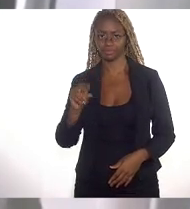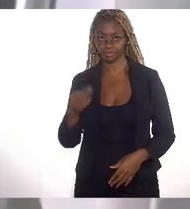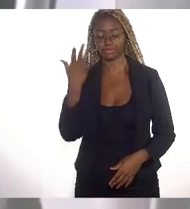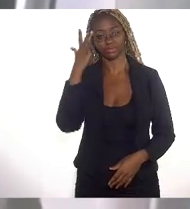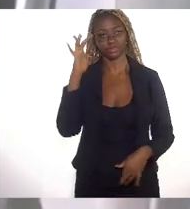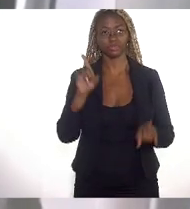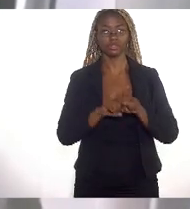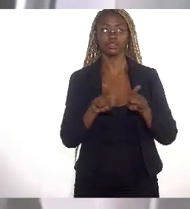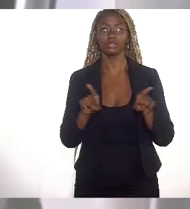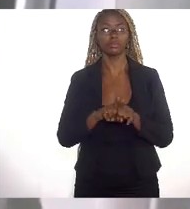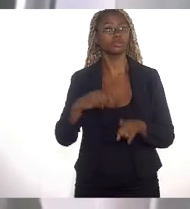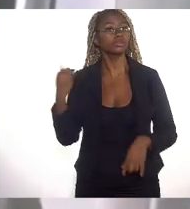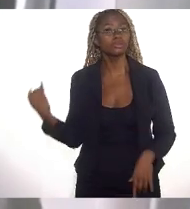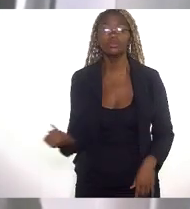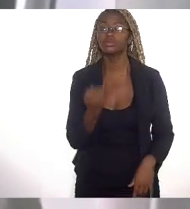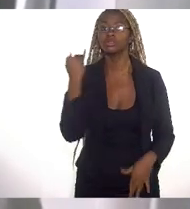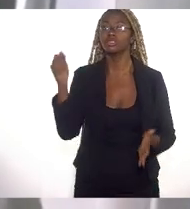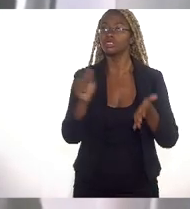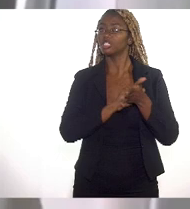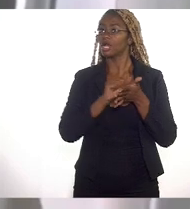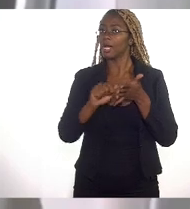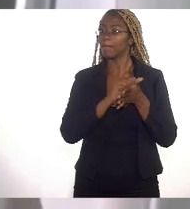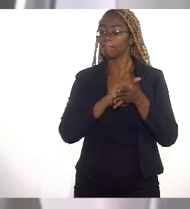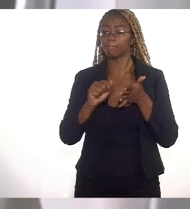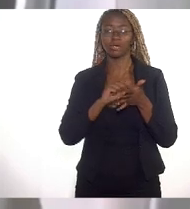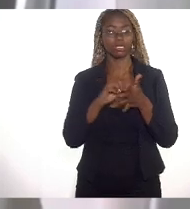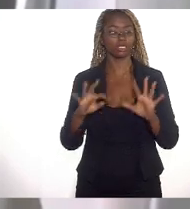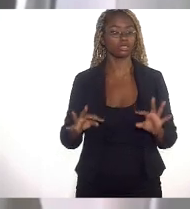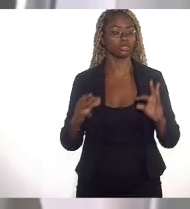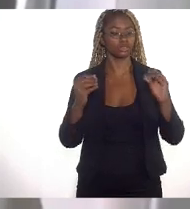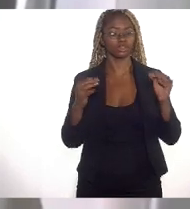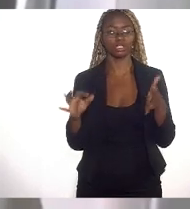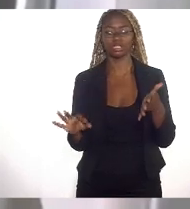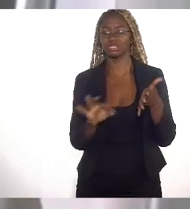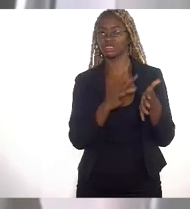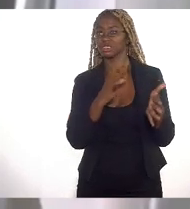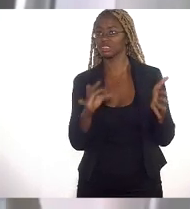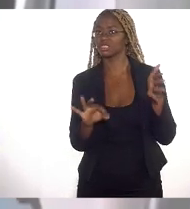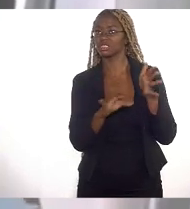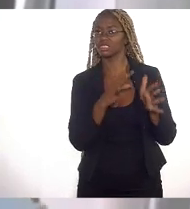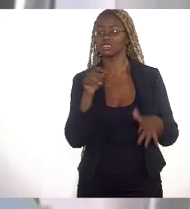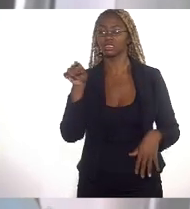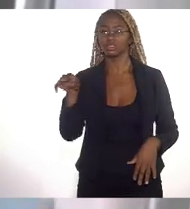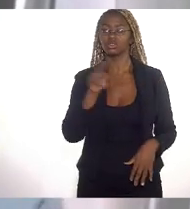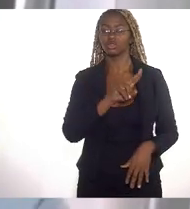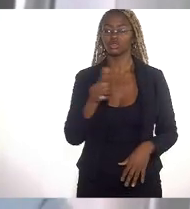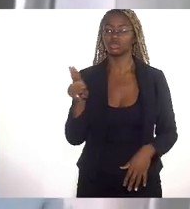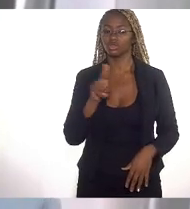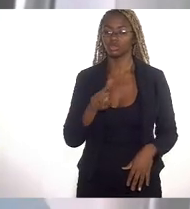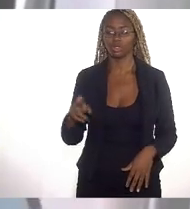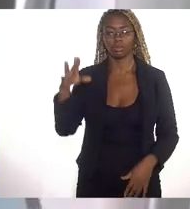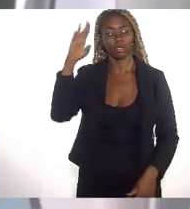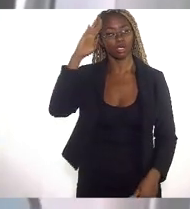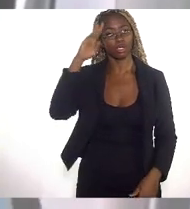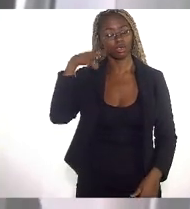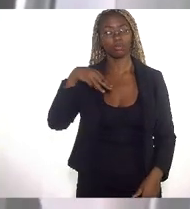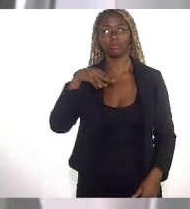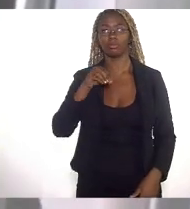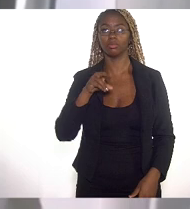oportuníssimo apagar, né, de vez esta inscrição do nome do coronel Moreira